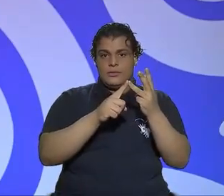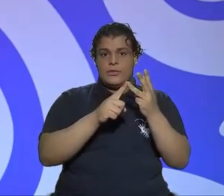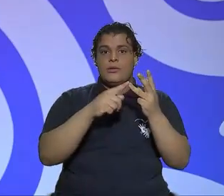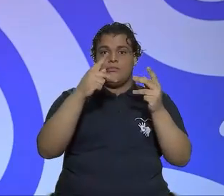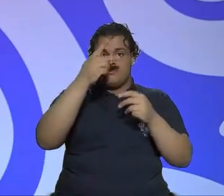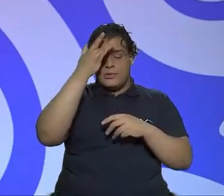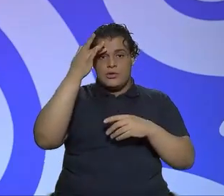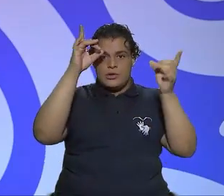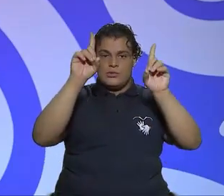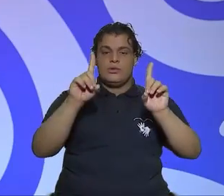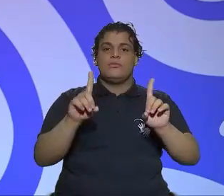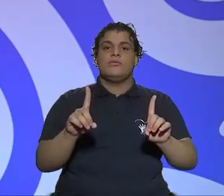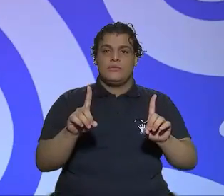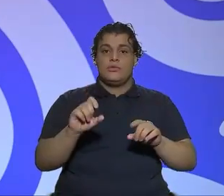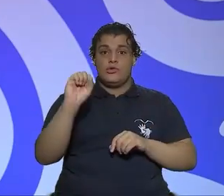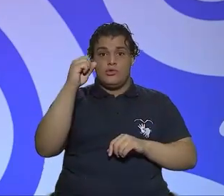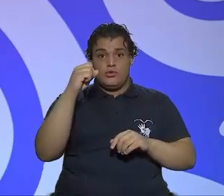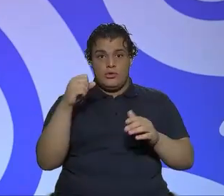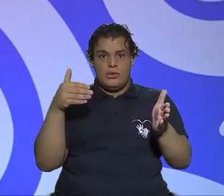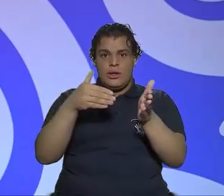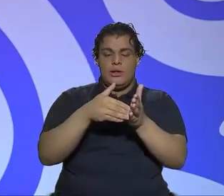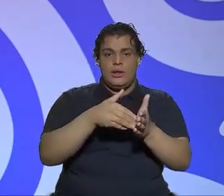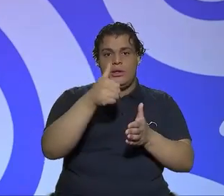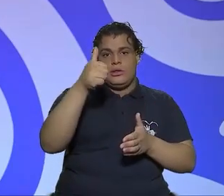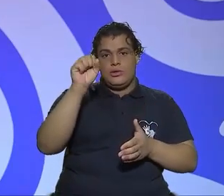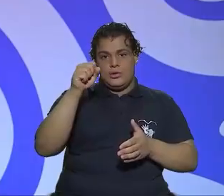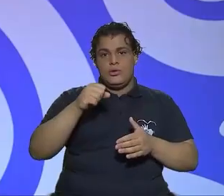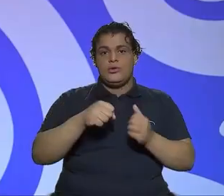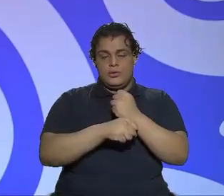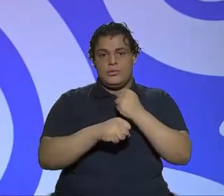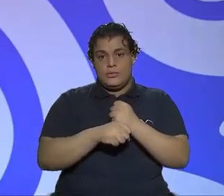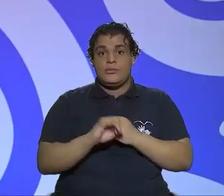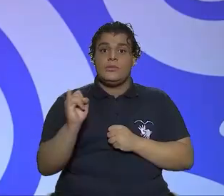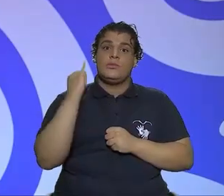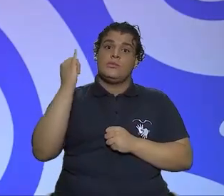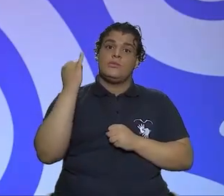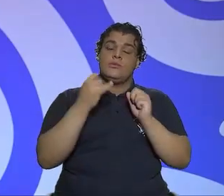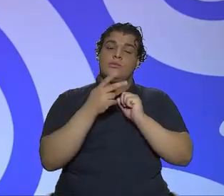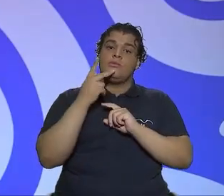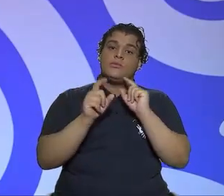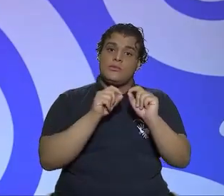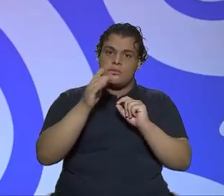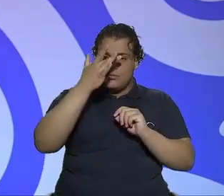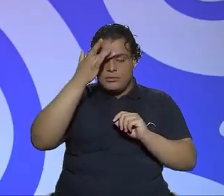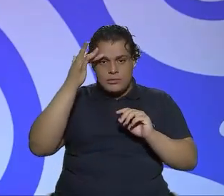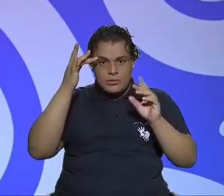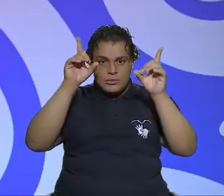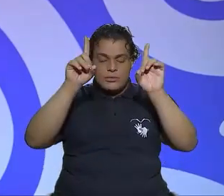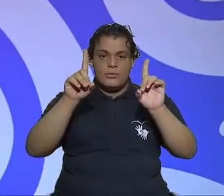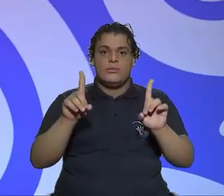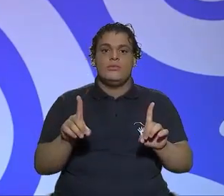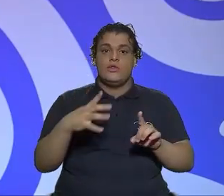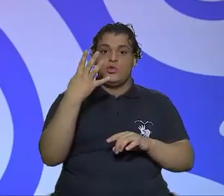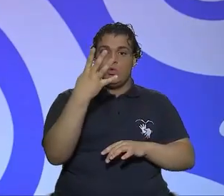PCD, pessoas com deficiência, de 8 a 18 anos. Importante destacar que os estudantes PCDs entre 4